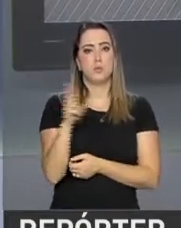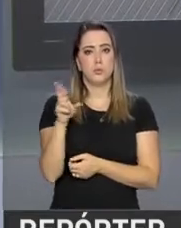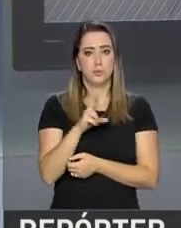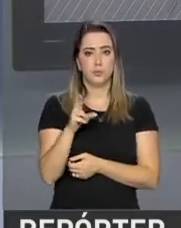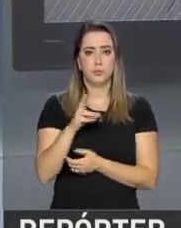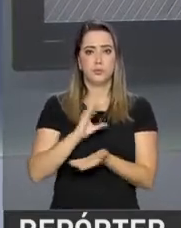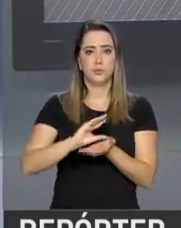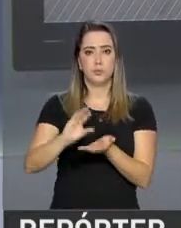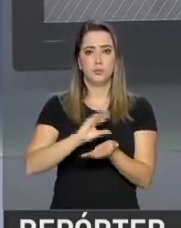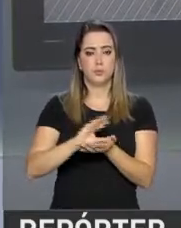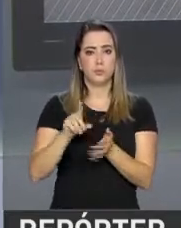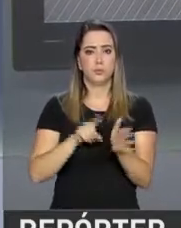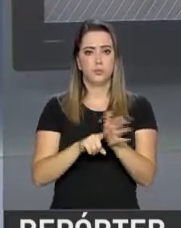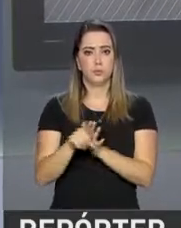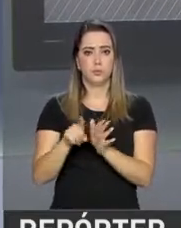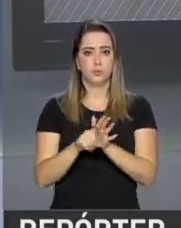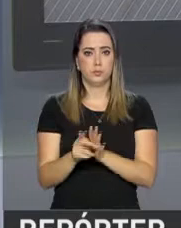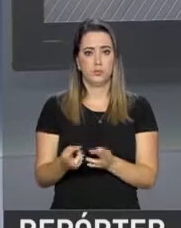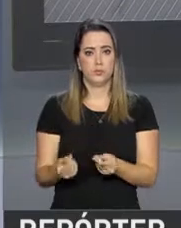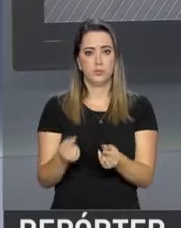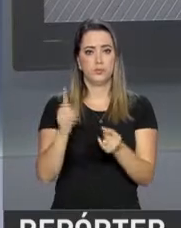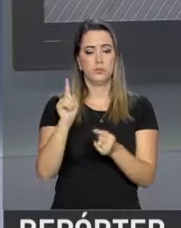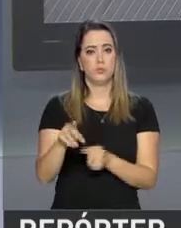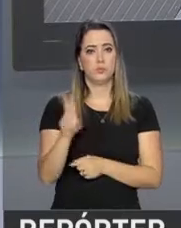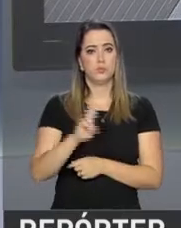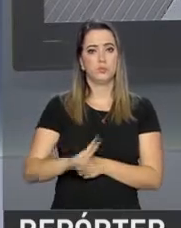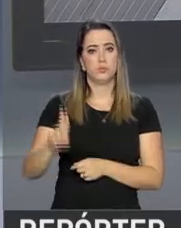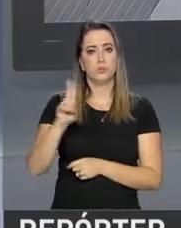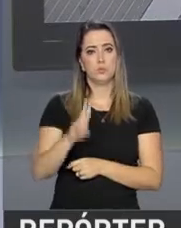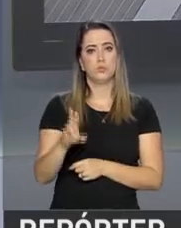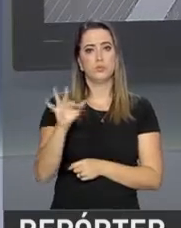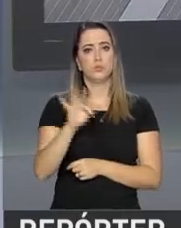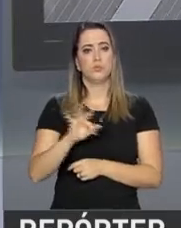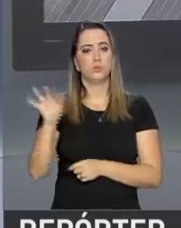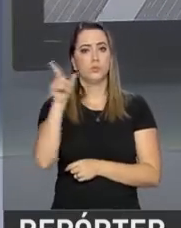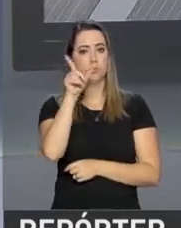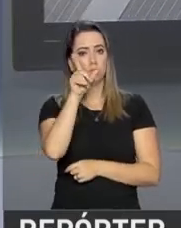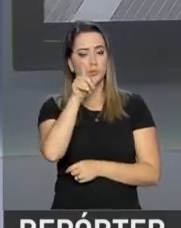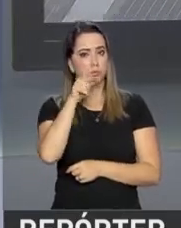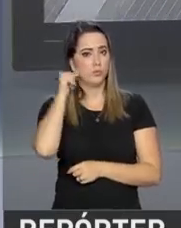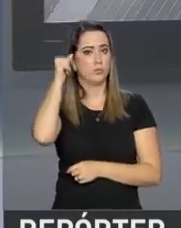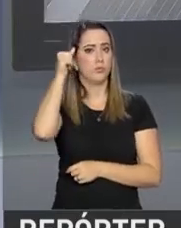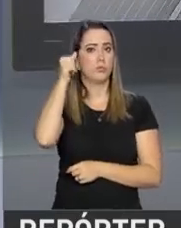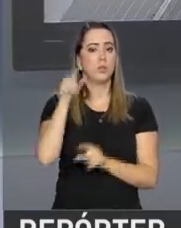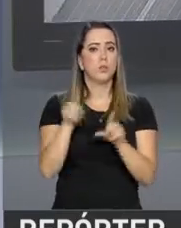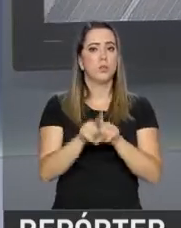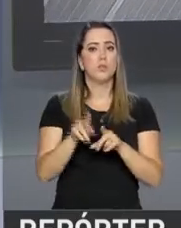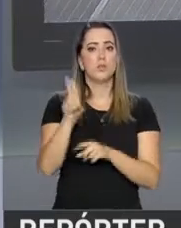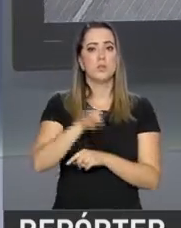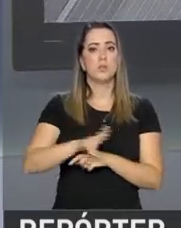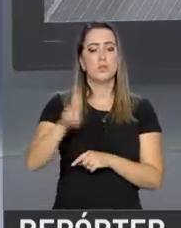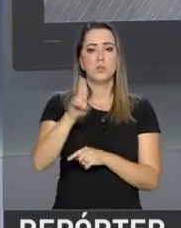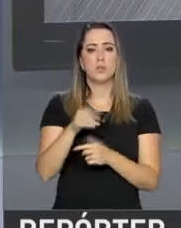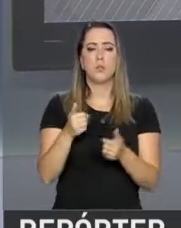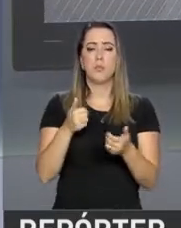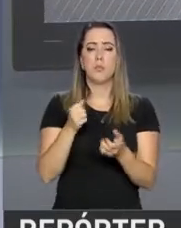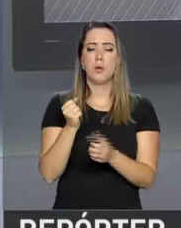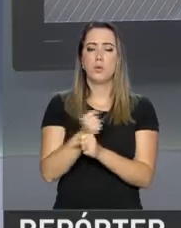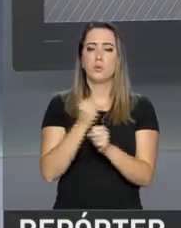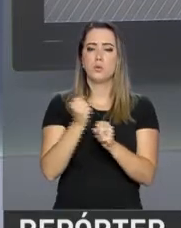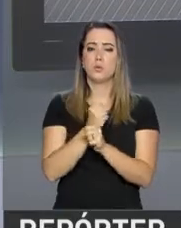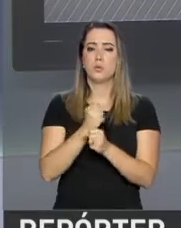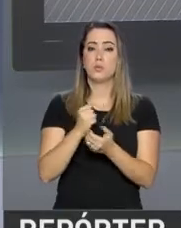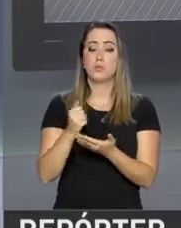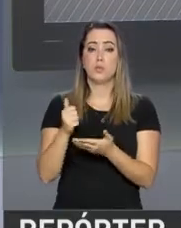reais que serão investidos em pesquisas o recurso será para a universidade federal de alagoas e deve ser usado na construção de um laboratório